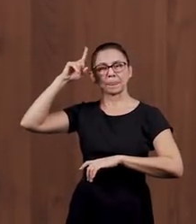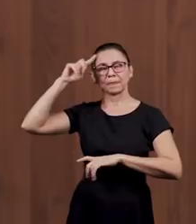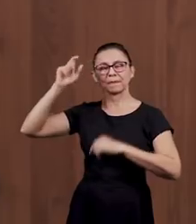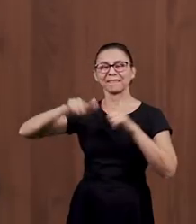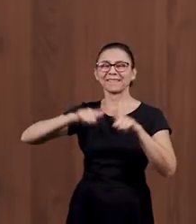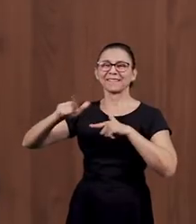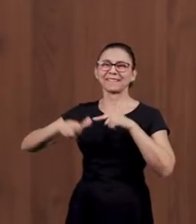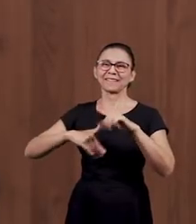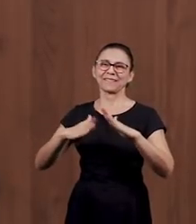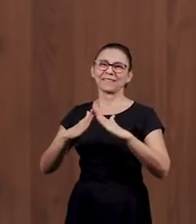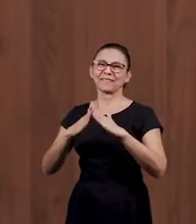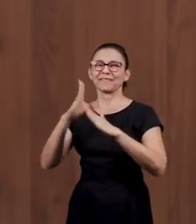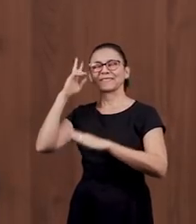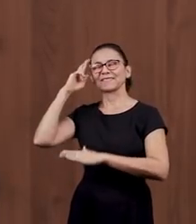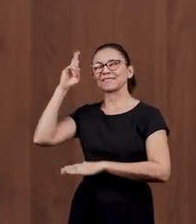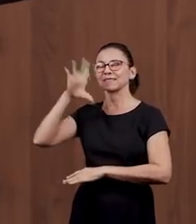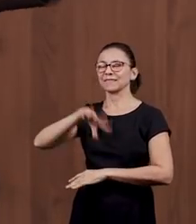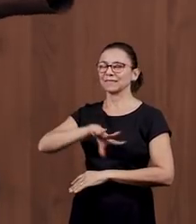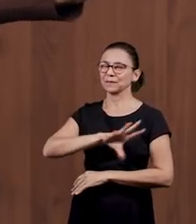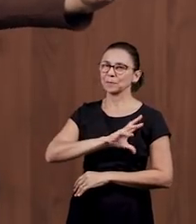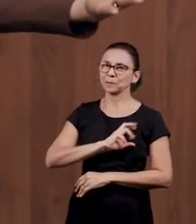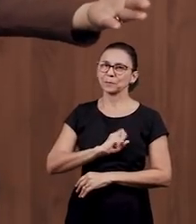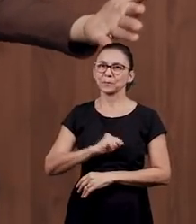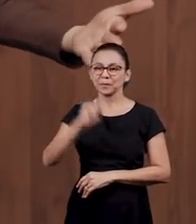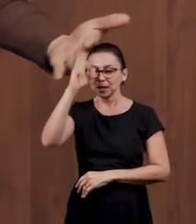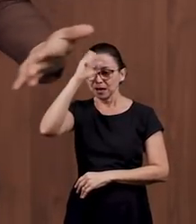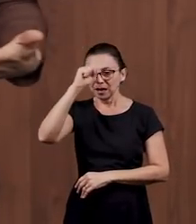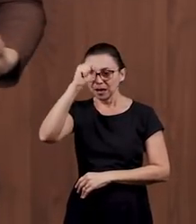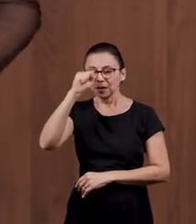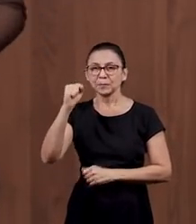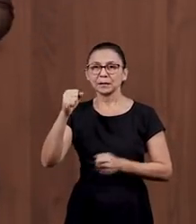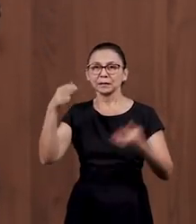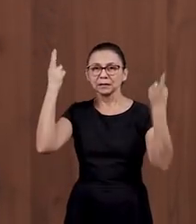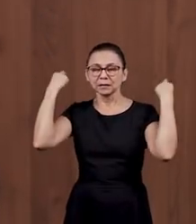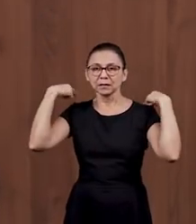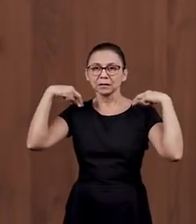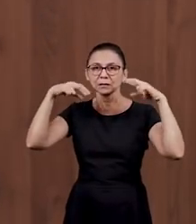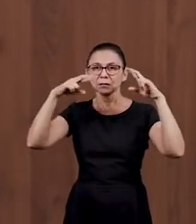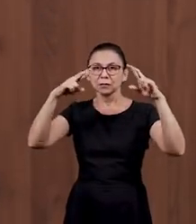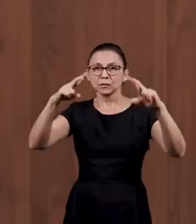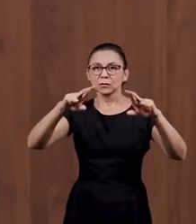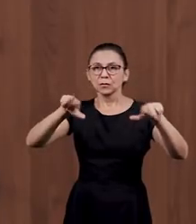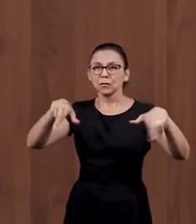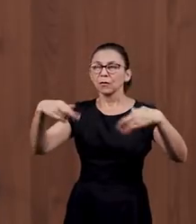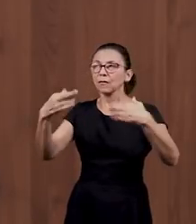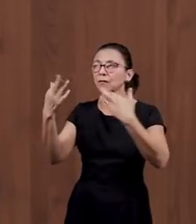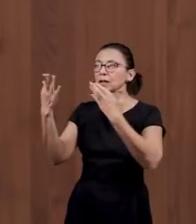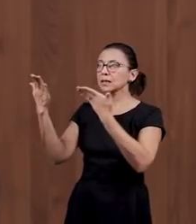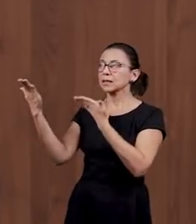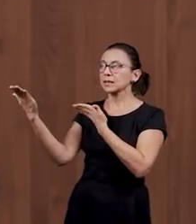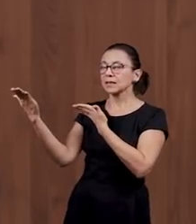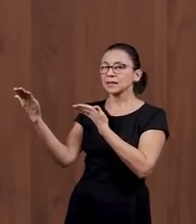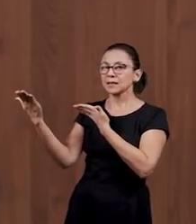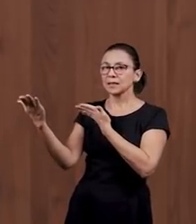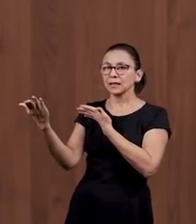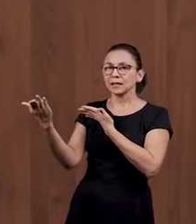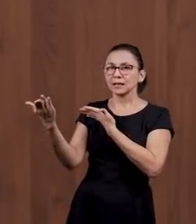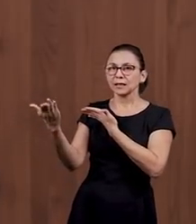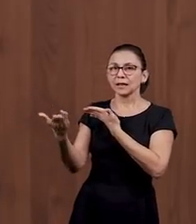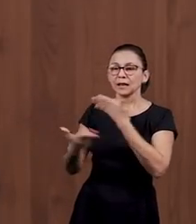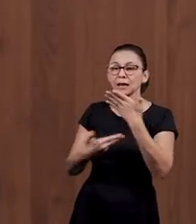com amor, aprendendo a fazer os sacrifícios, as ofertas, a cuidar com amor